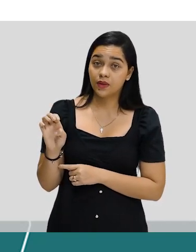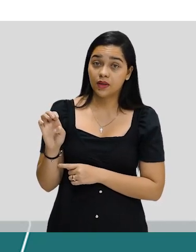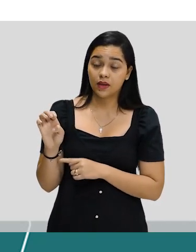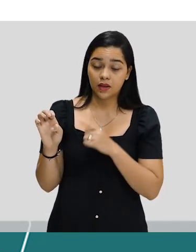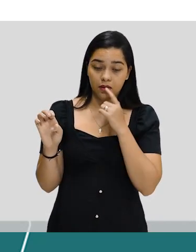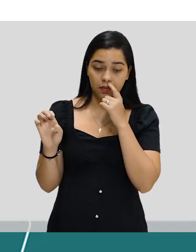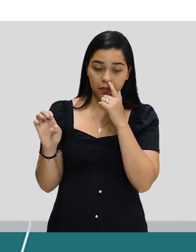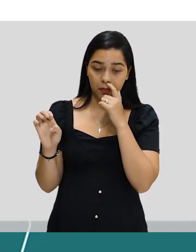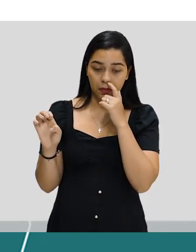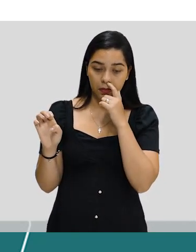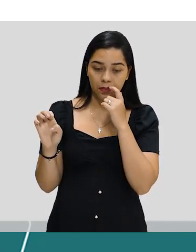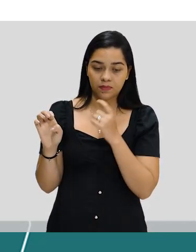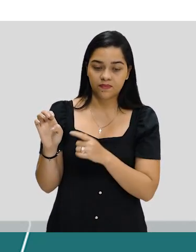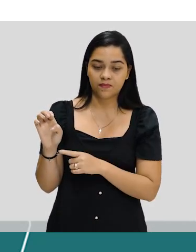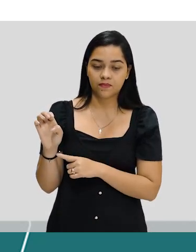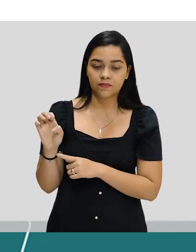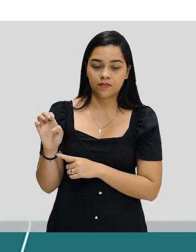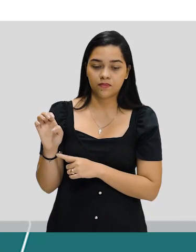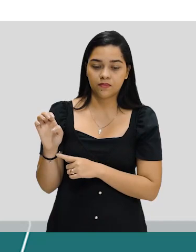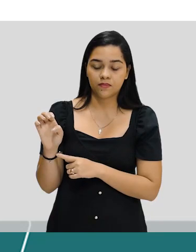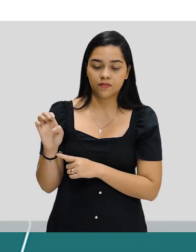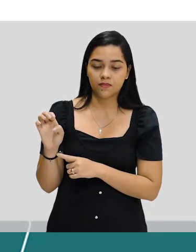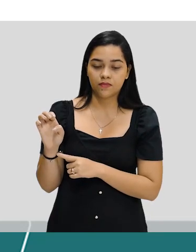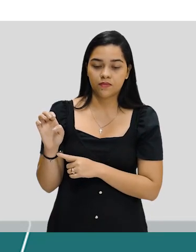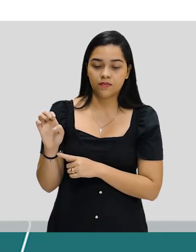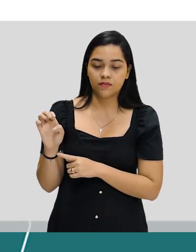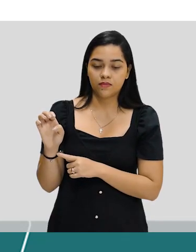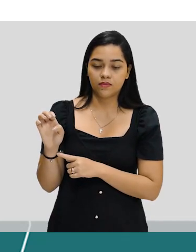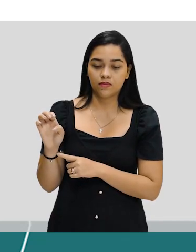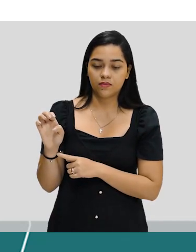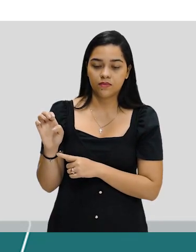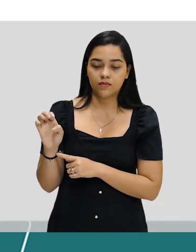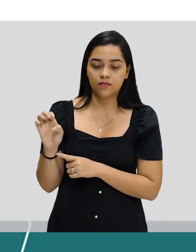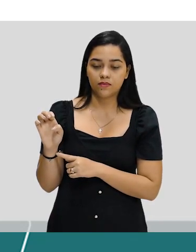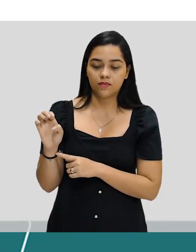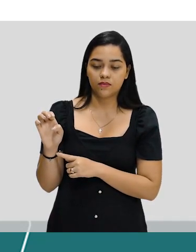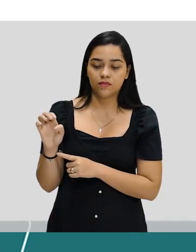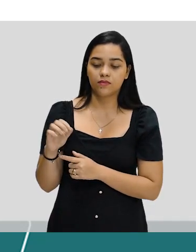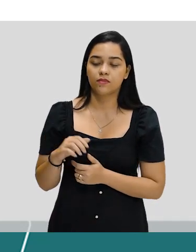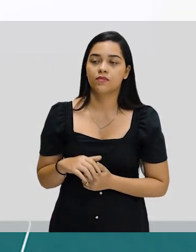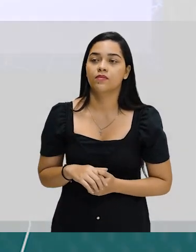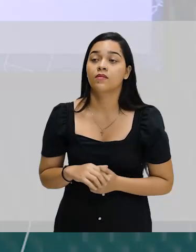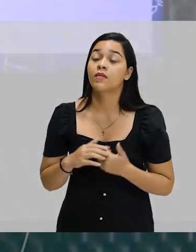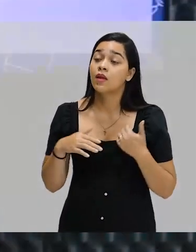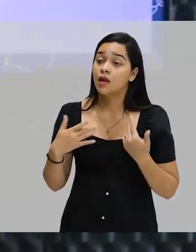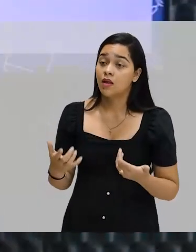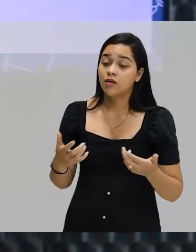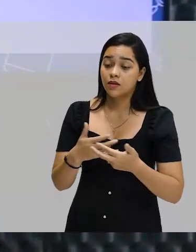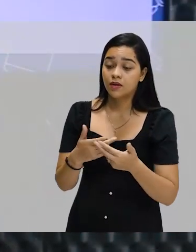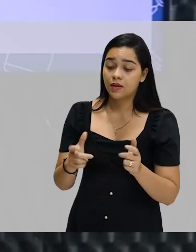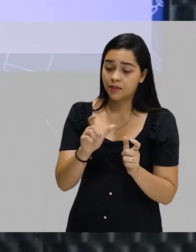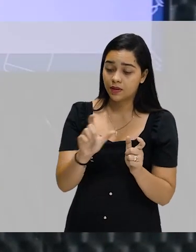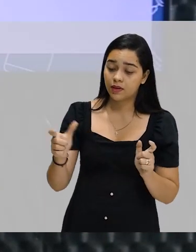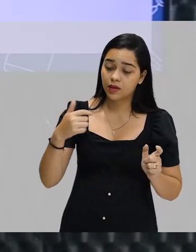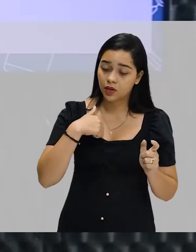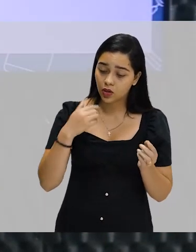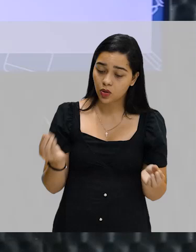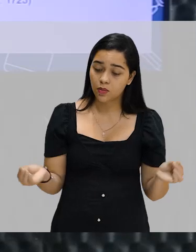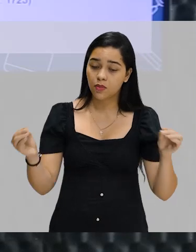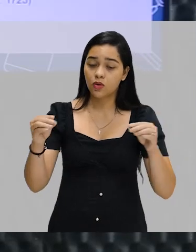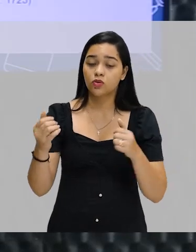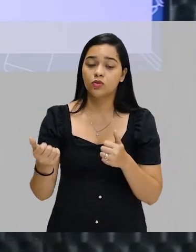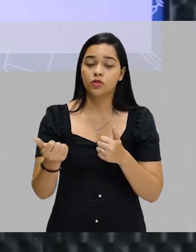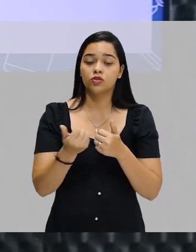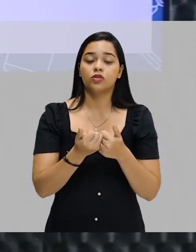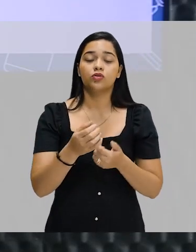primordialmente. Letra E, principalmente, primordialmente, esporadicamente. Então, são palavras que eu posso colocar aqui